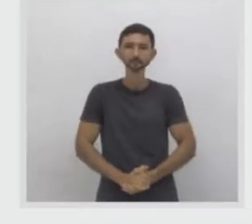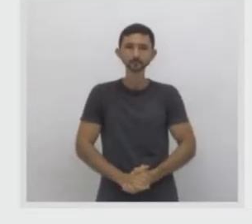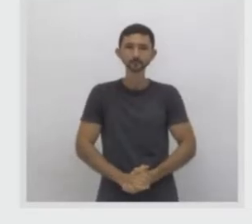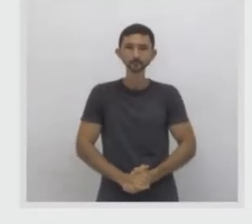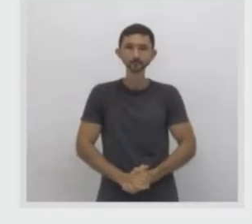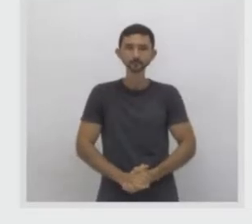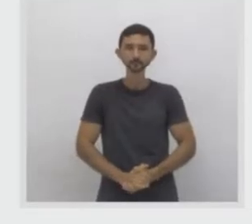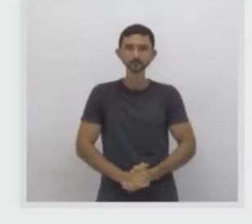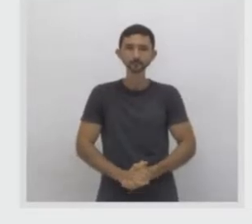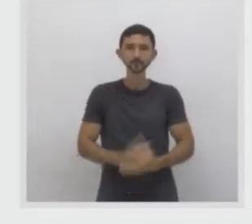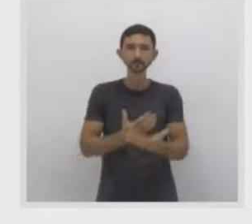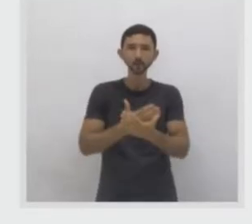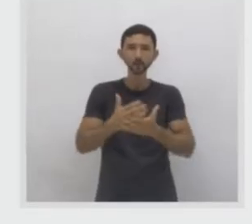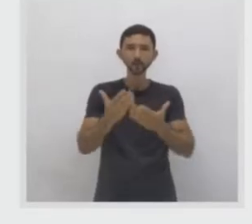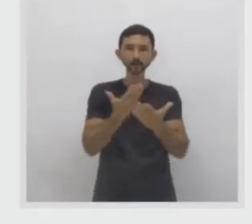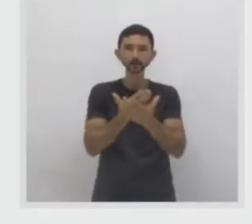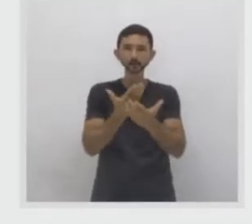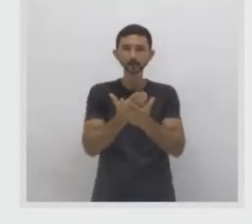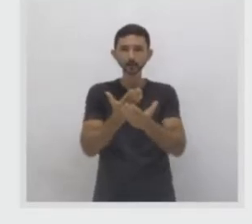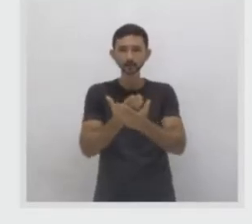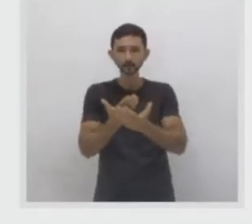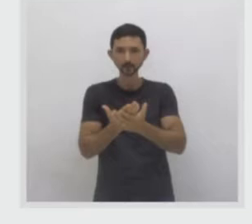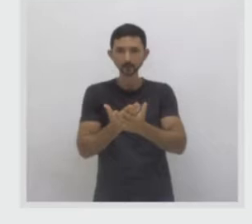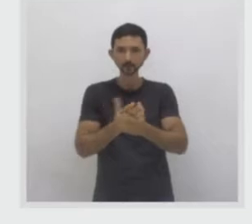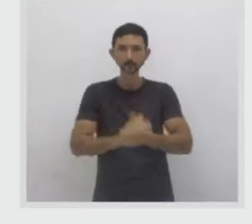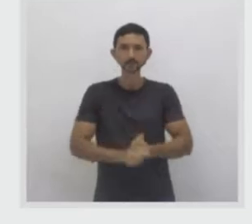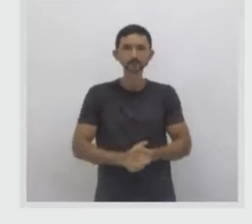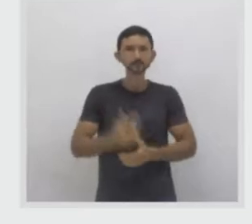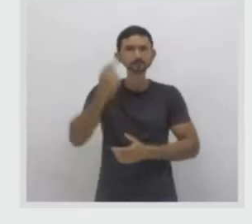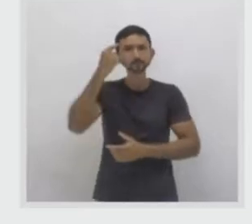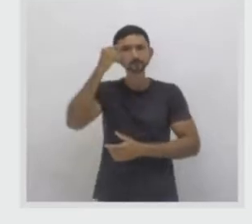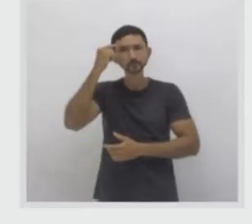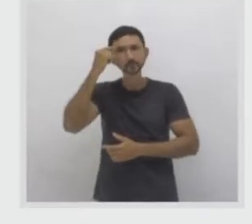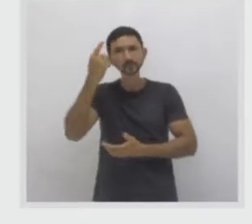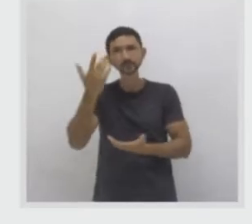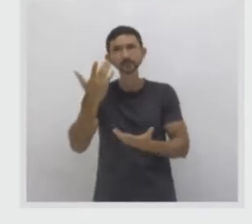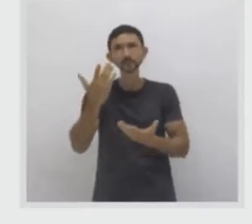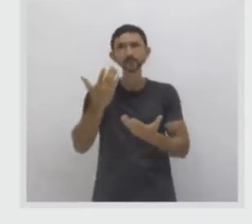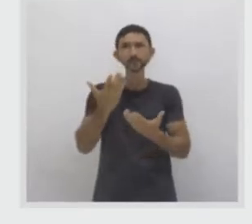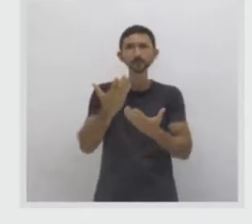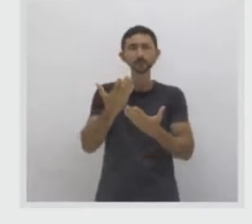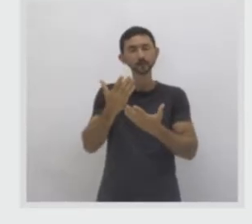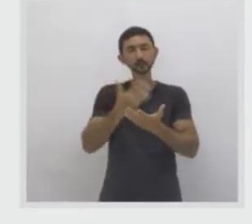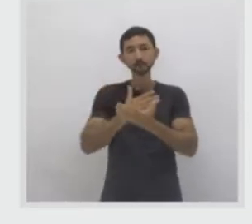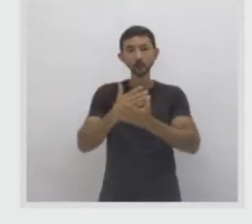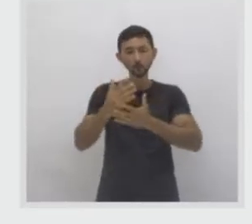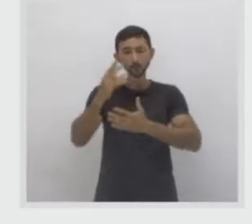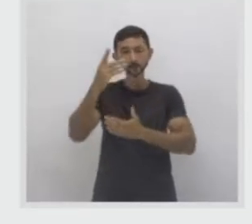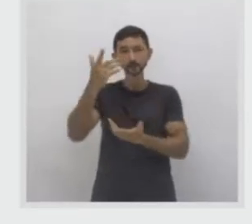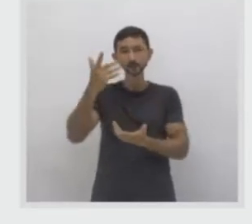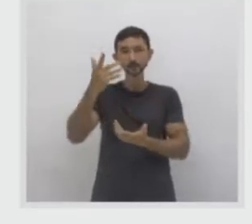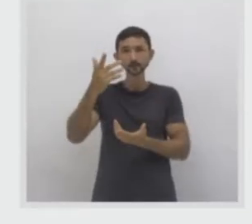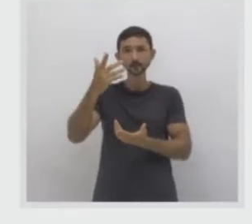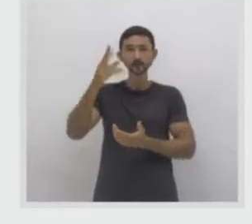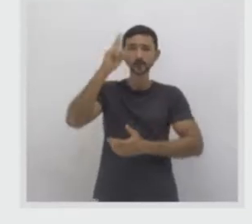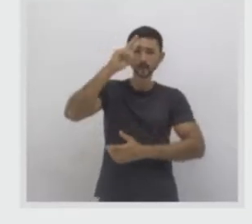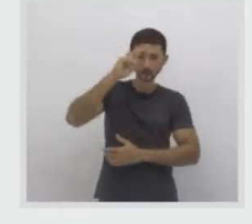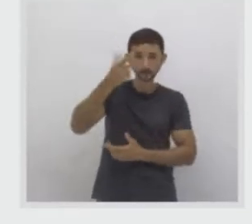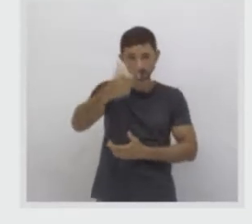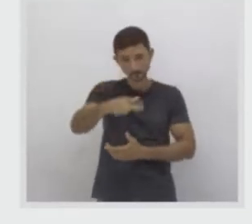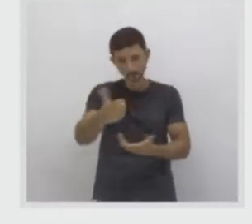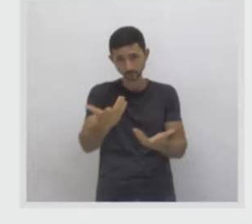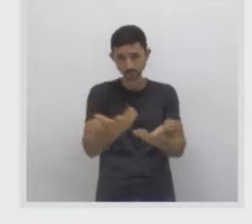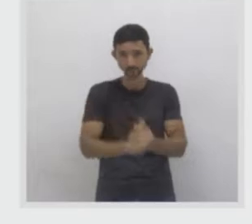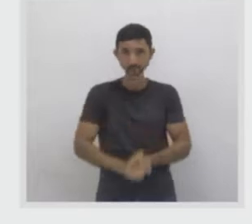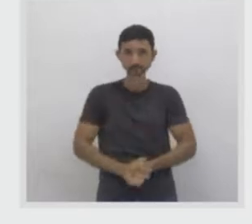nossa aula, nós já vamos começar refletindo para poder relembrar. Então, vocês têm